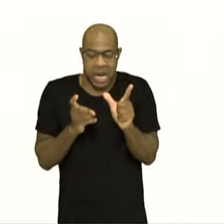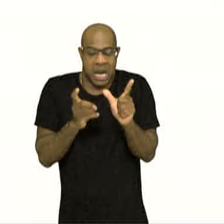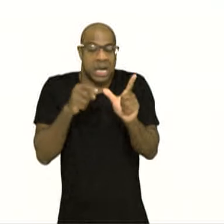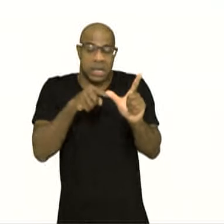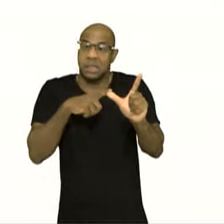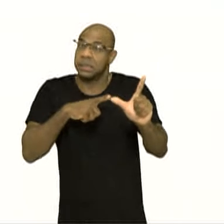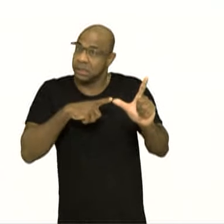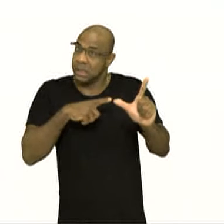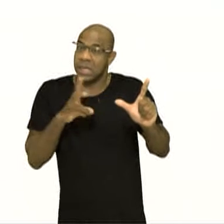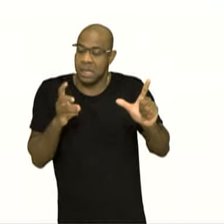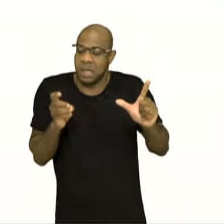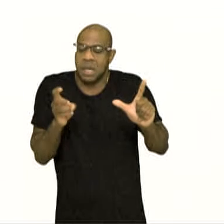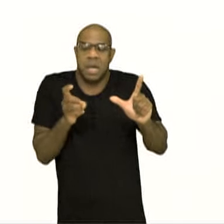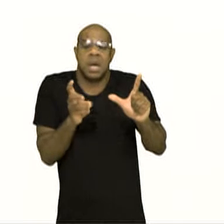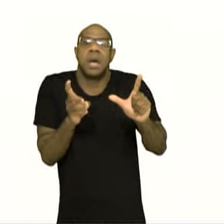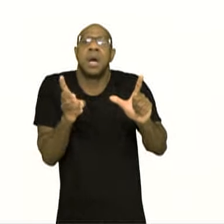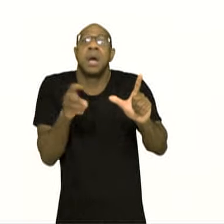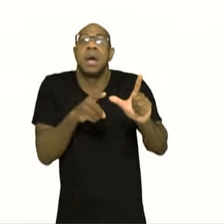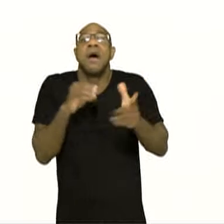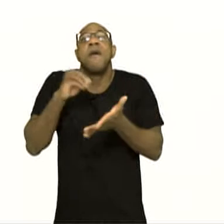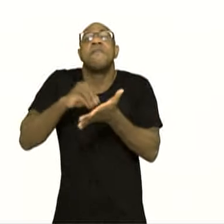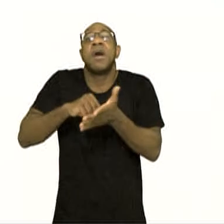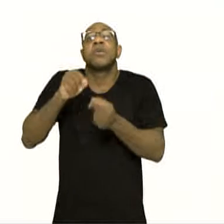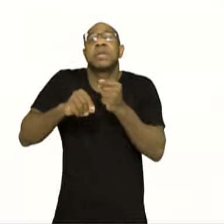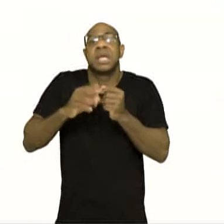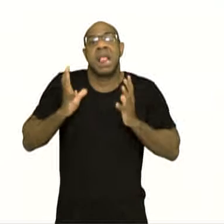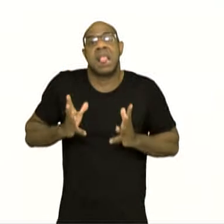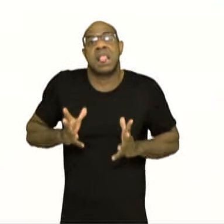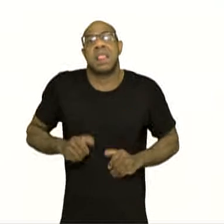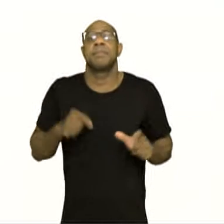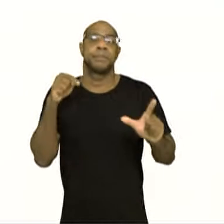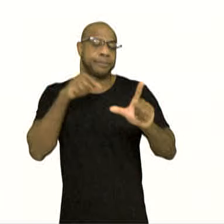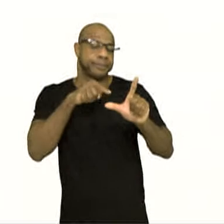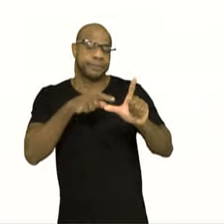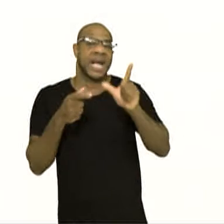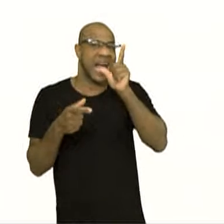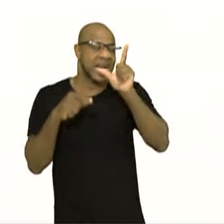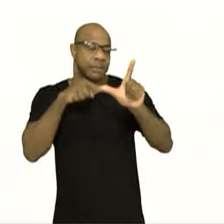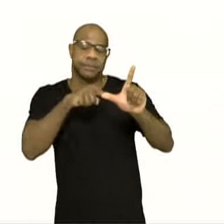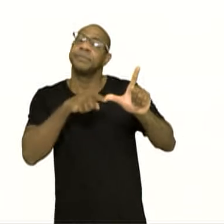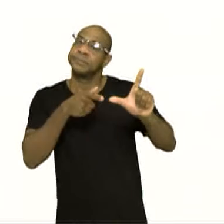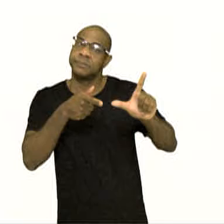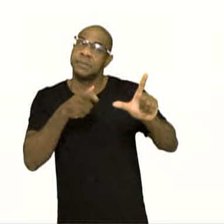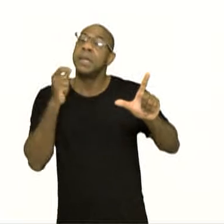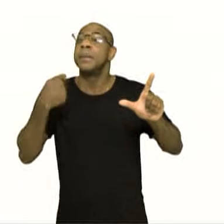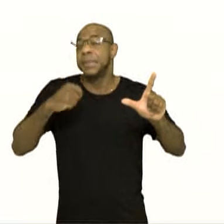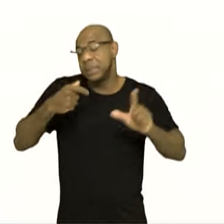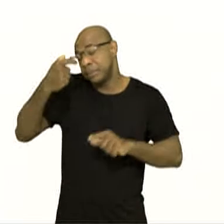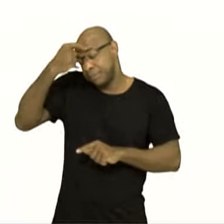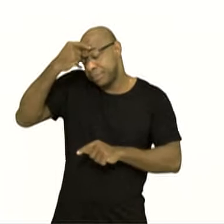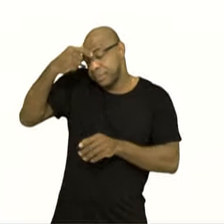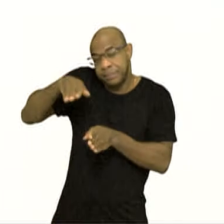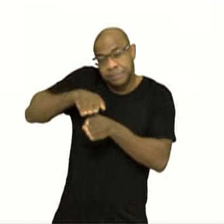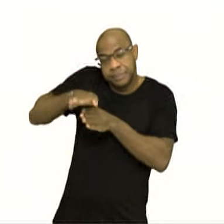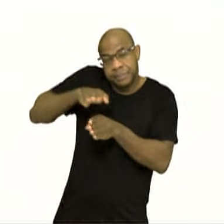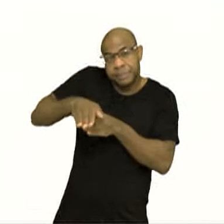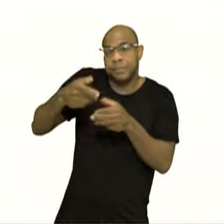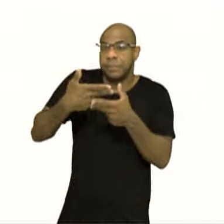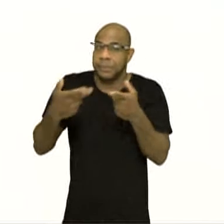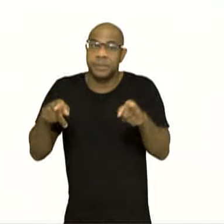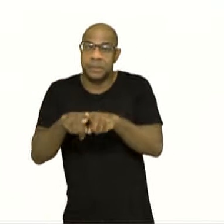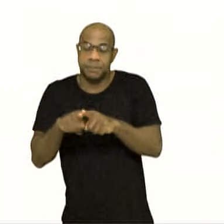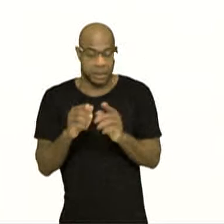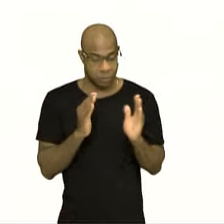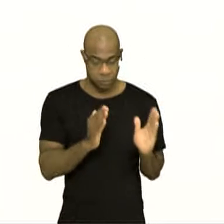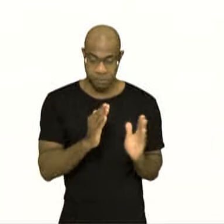sabia disso, é a falta de higiene. Pois é, o problema é conscientizar sobre alguns